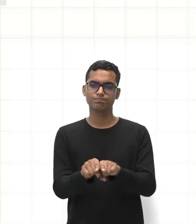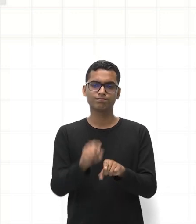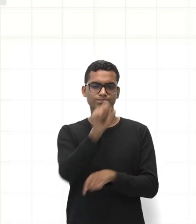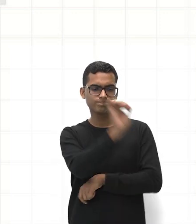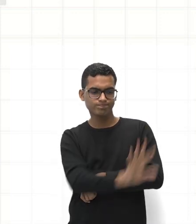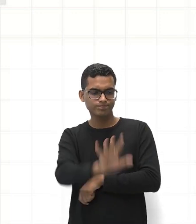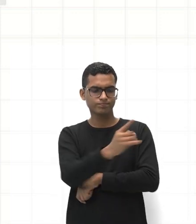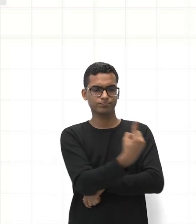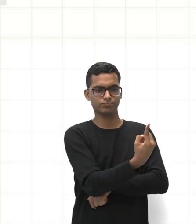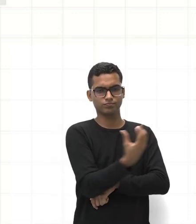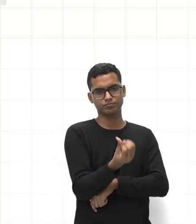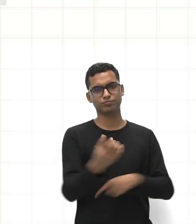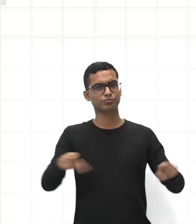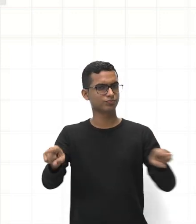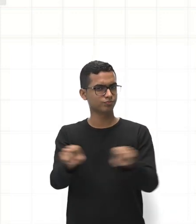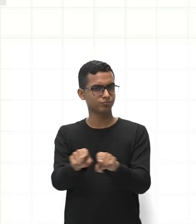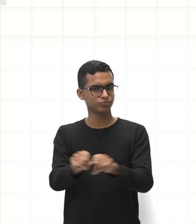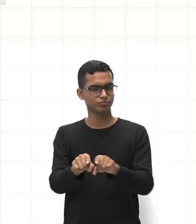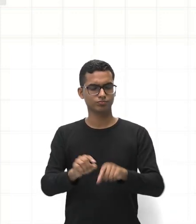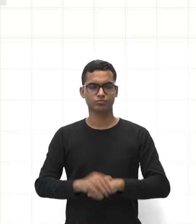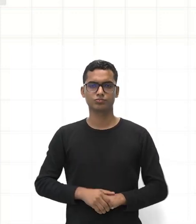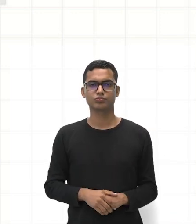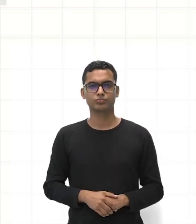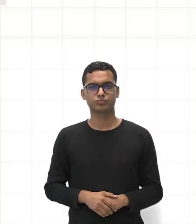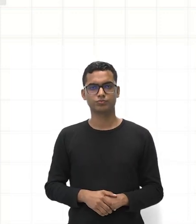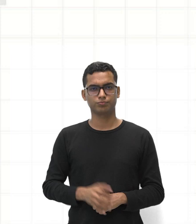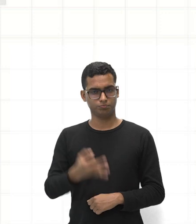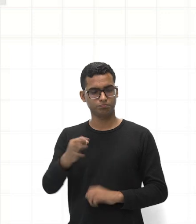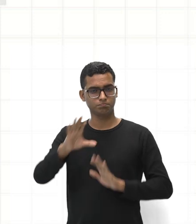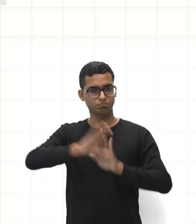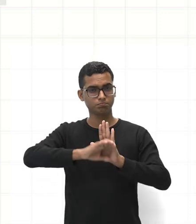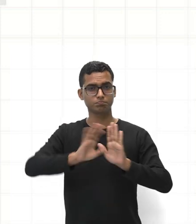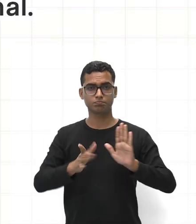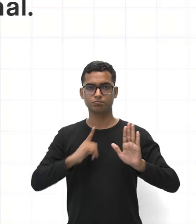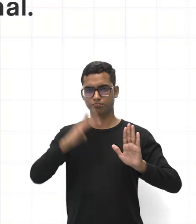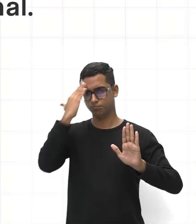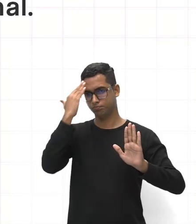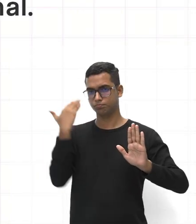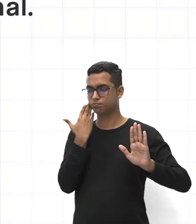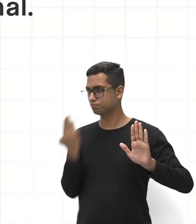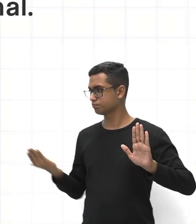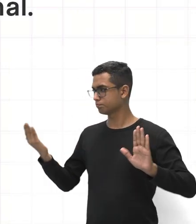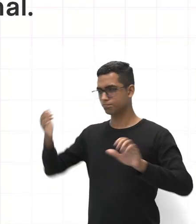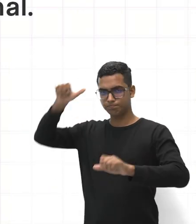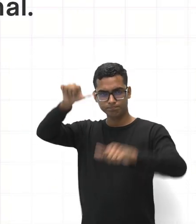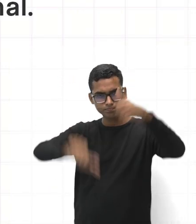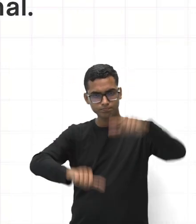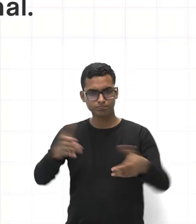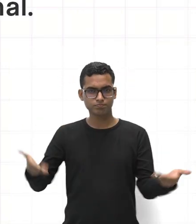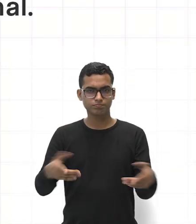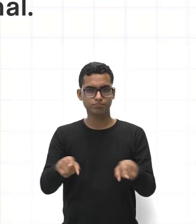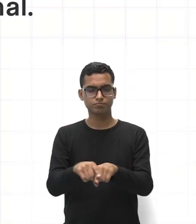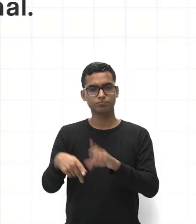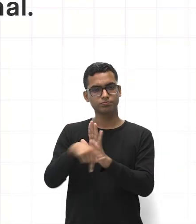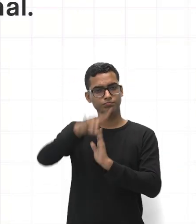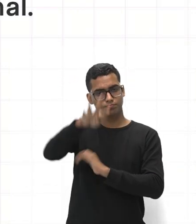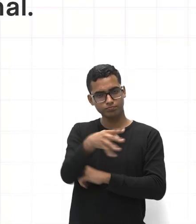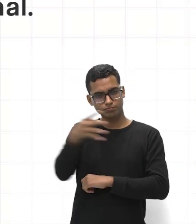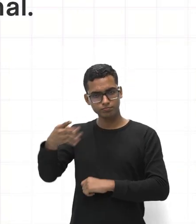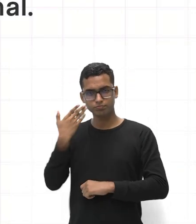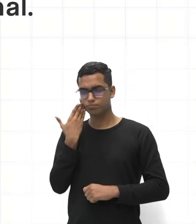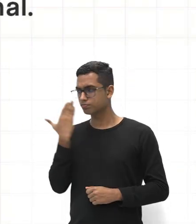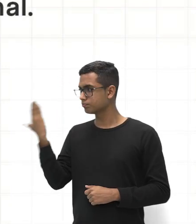vai medir 16. Bom, tem uma definição aqui com relação a essa análise da tabela, pessoal, olha